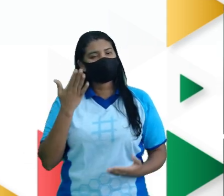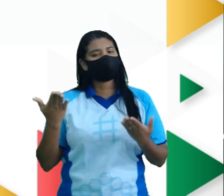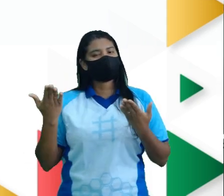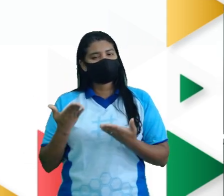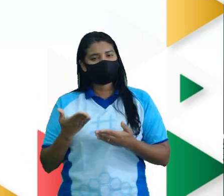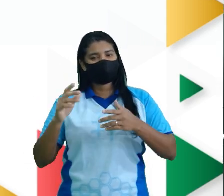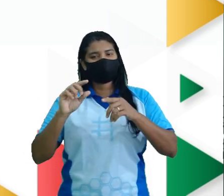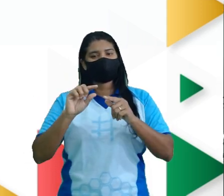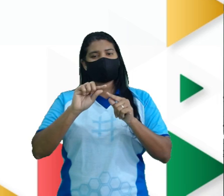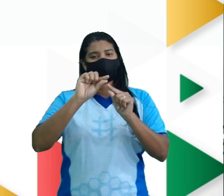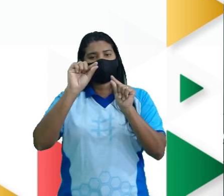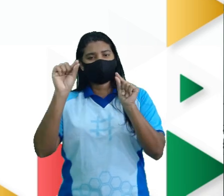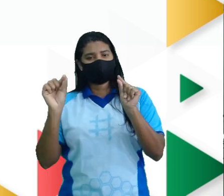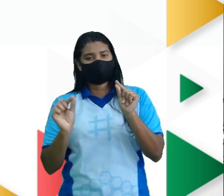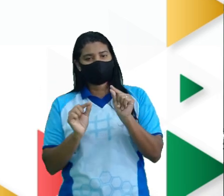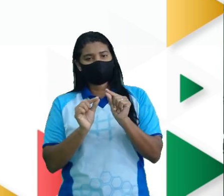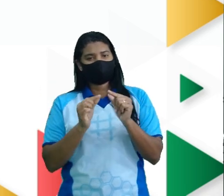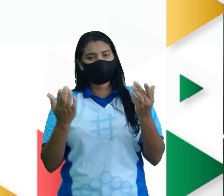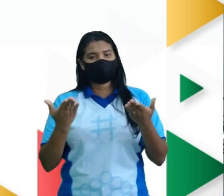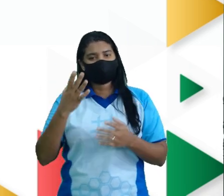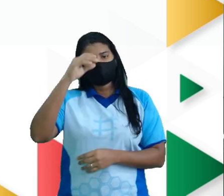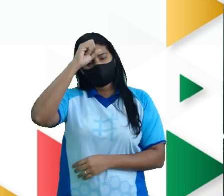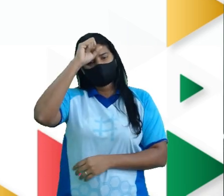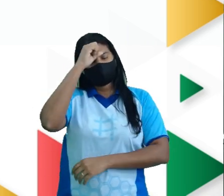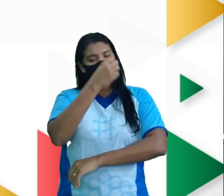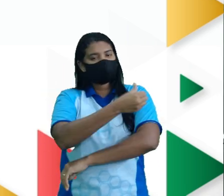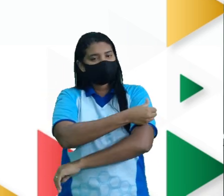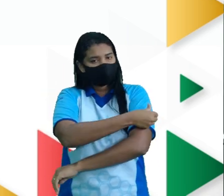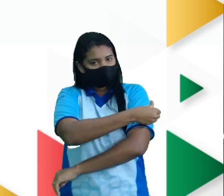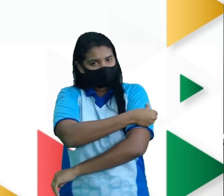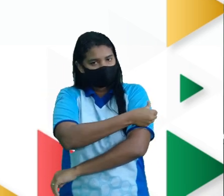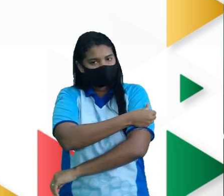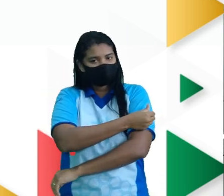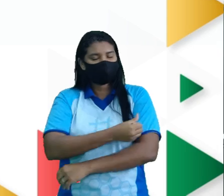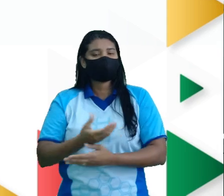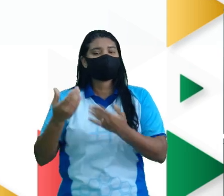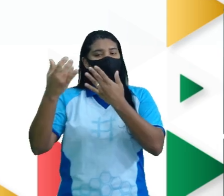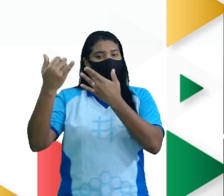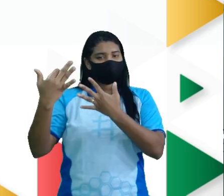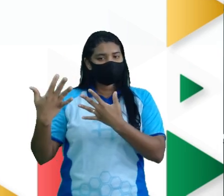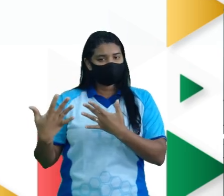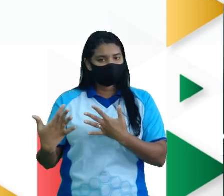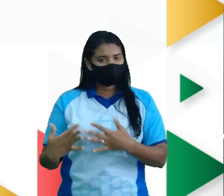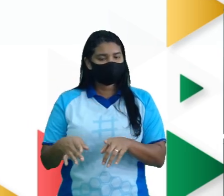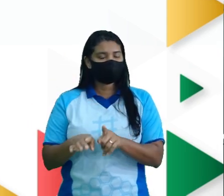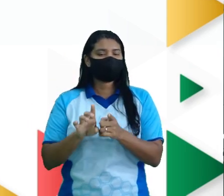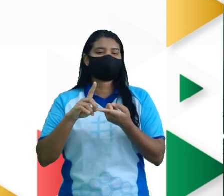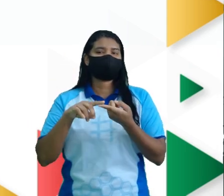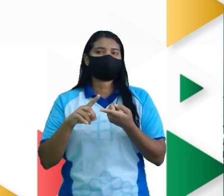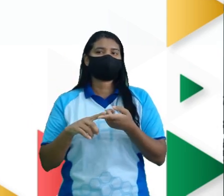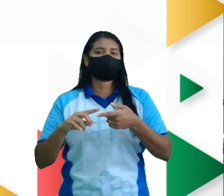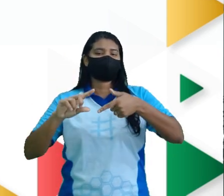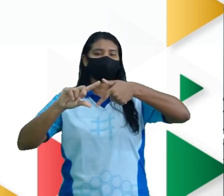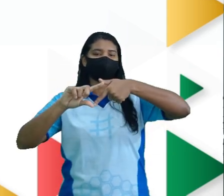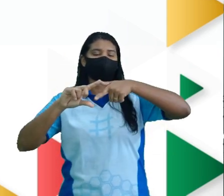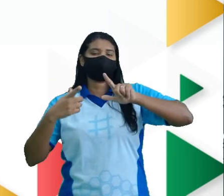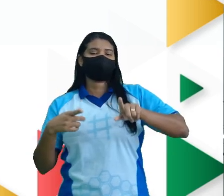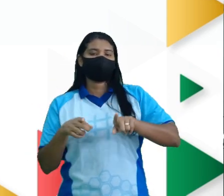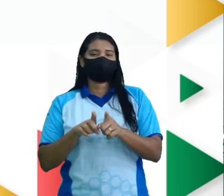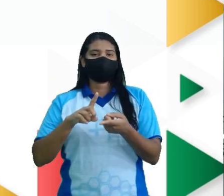ciclo trigonométrico, que já aprendeu um pouquinho lá no sexto, que também já fala, né, de geometria